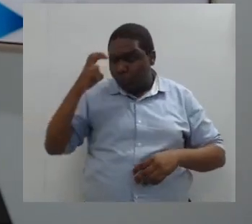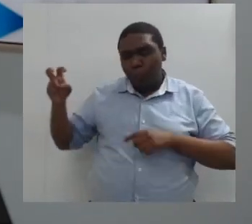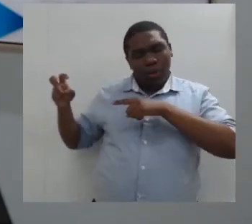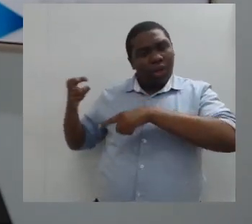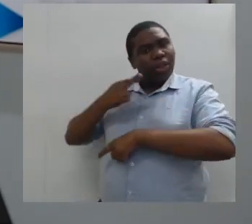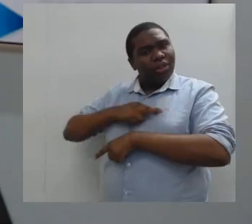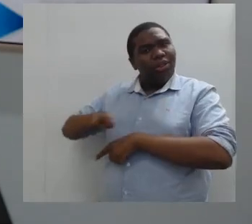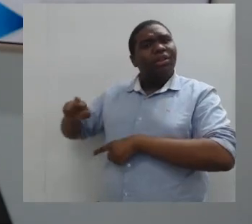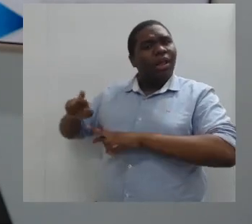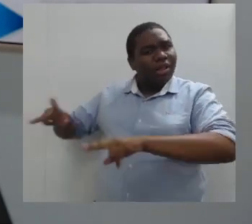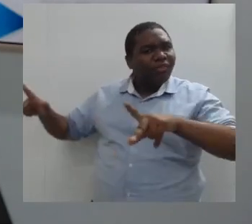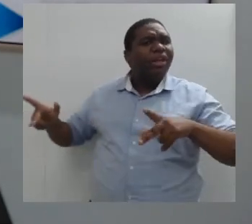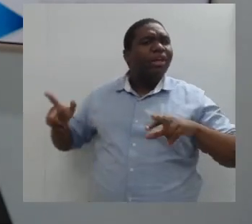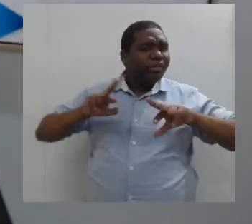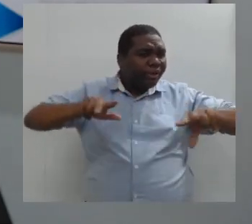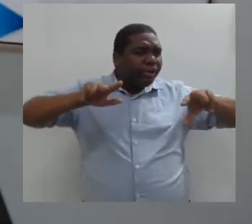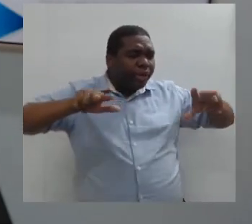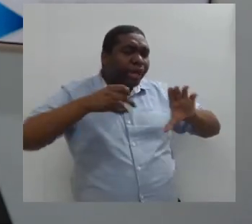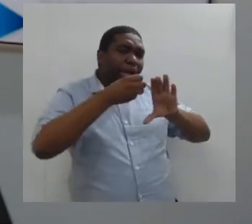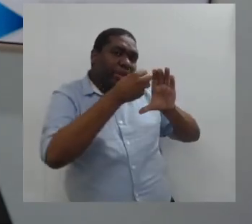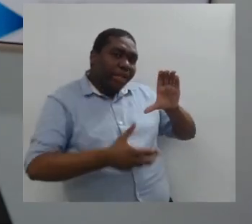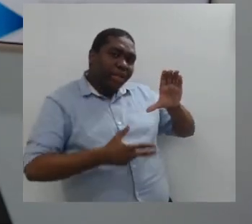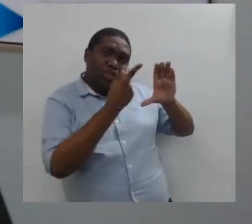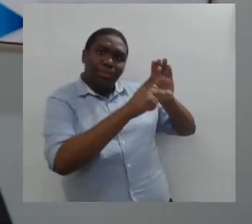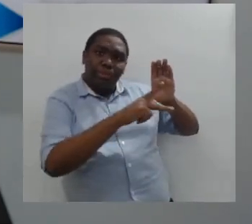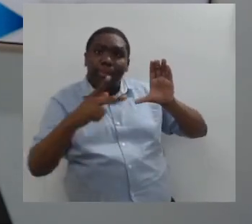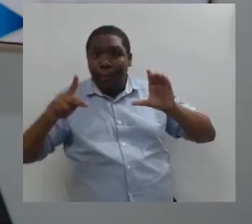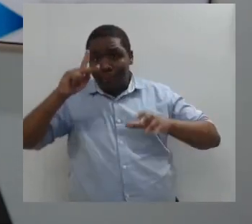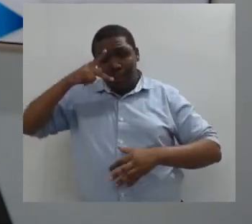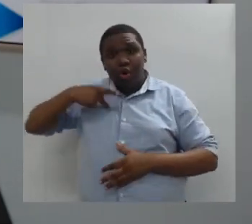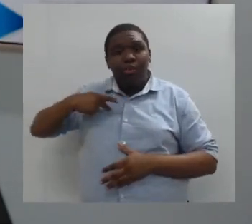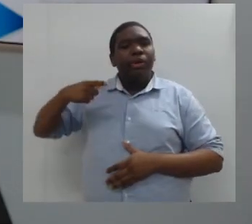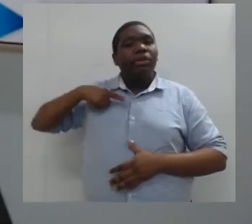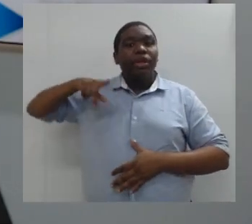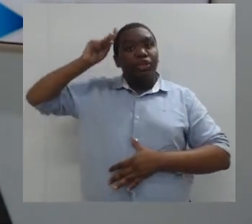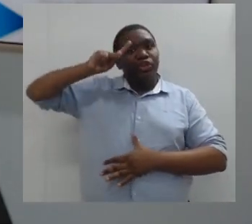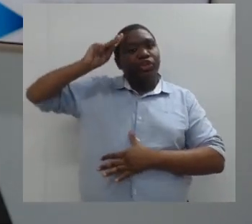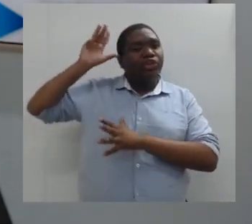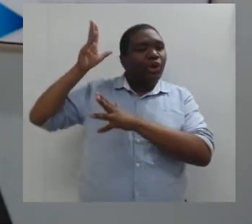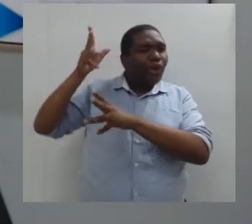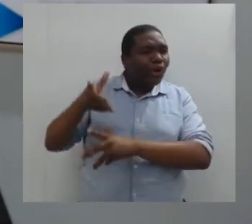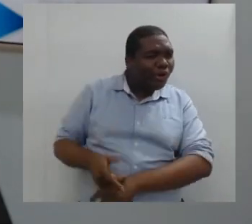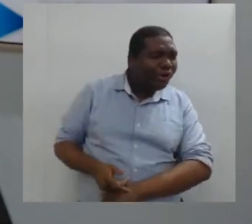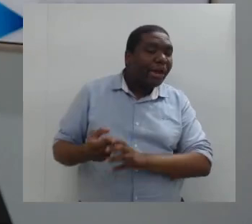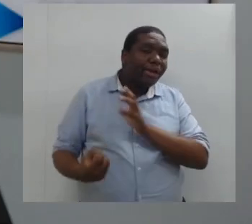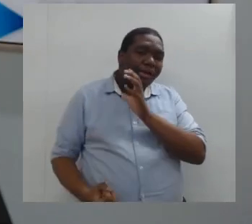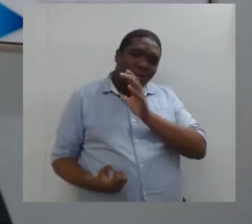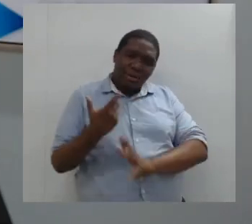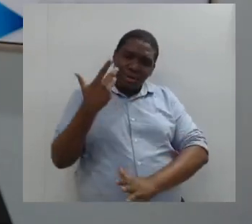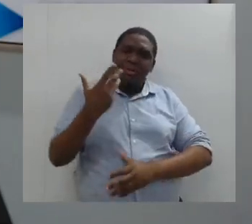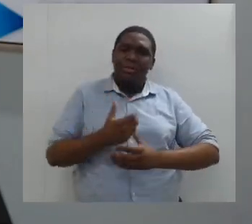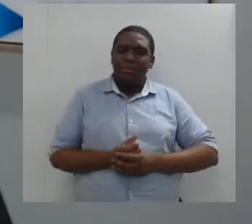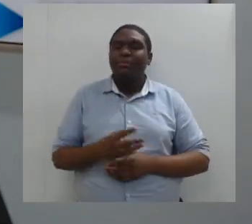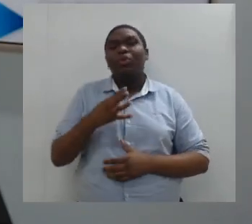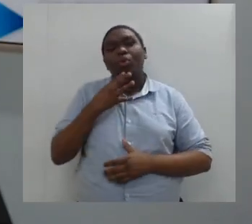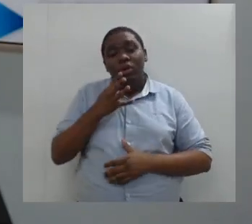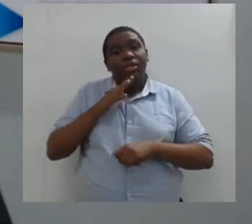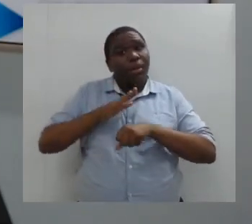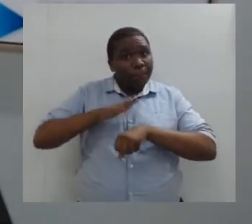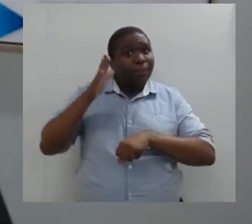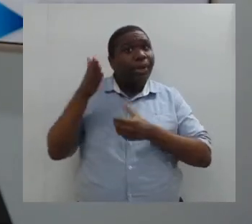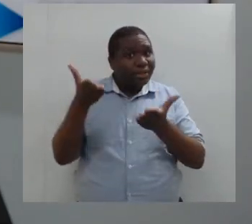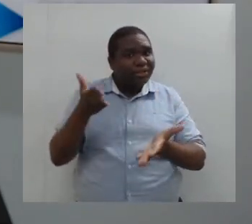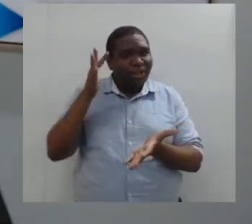tem as suas características específicas, o seu histórico, as suas origens. Vamos conhecer mais sobre a fé